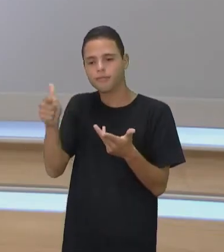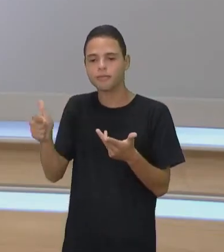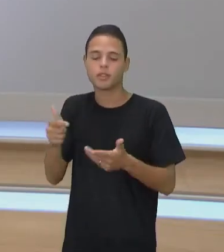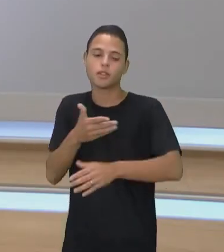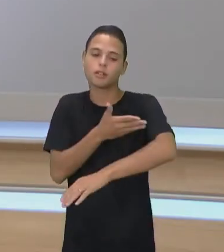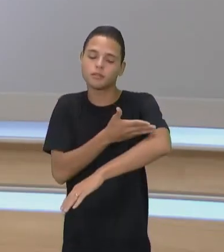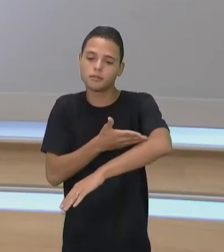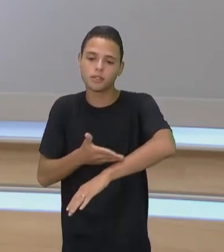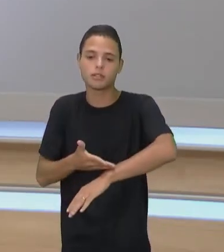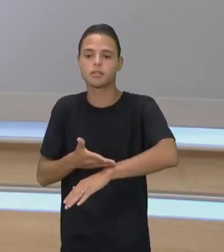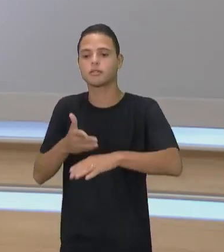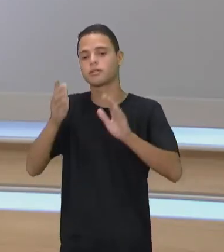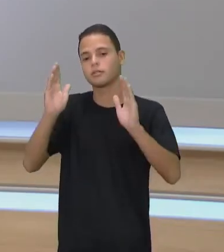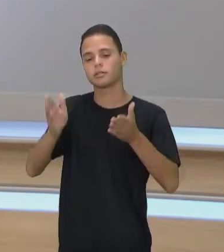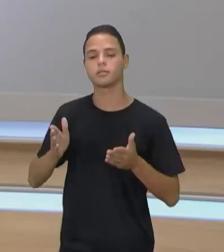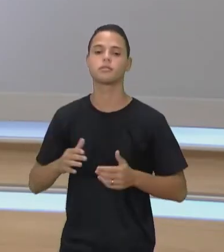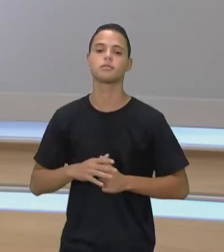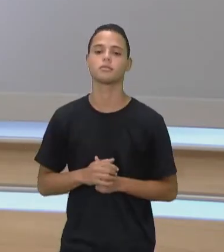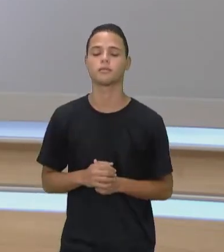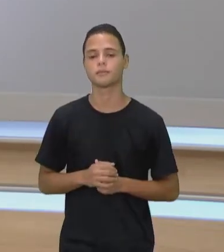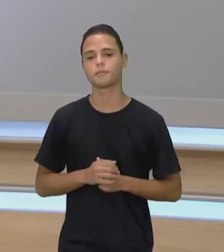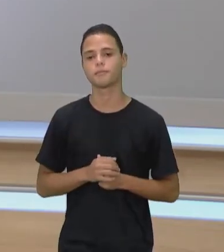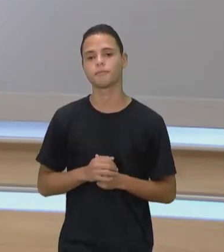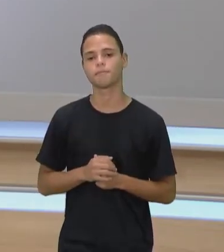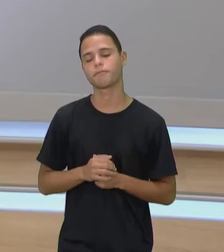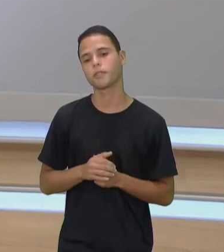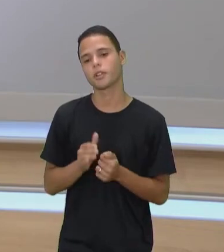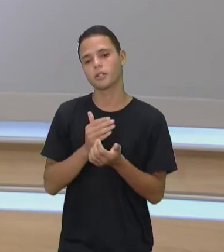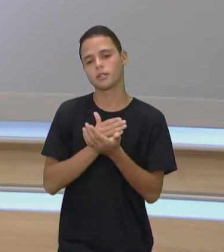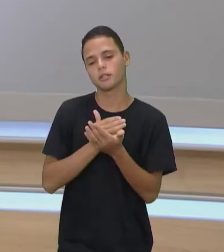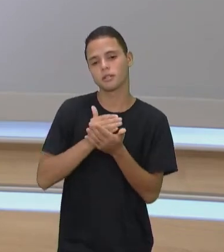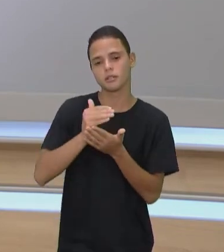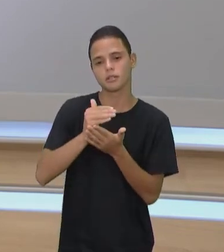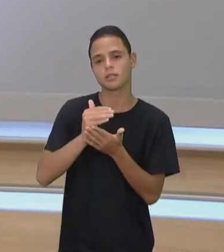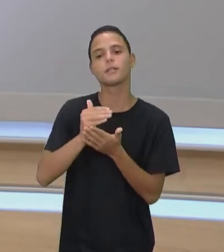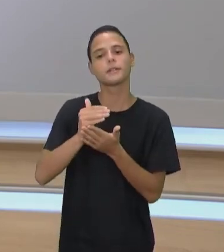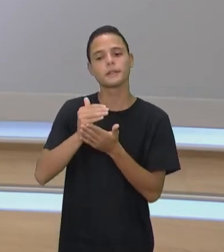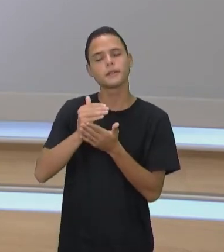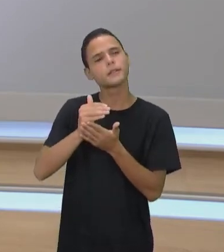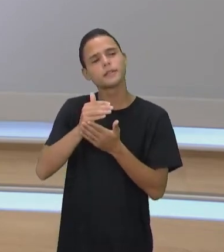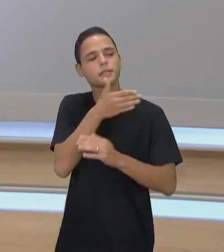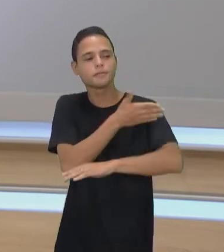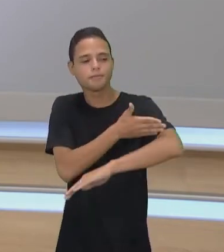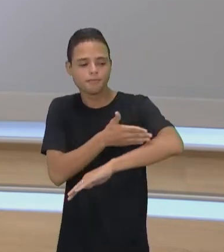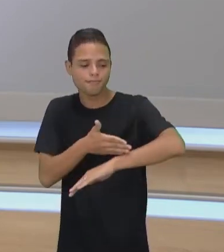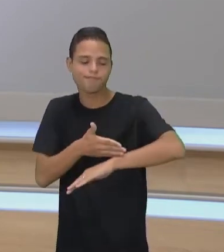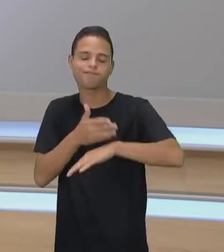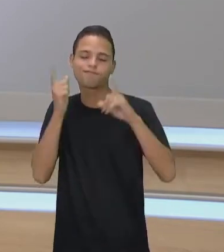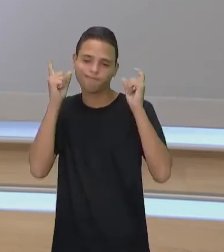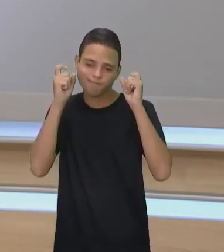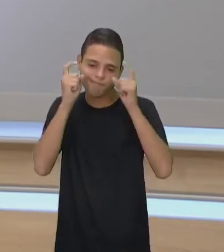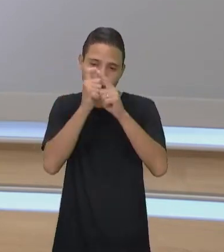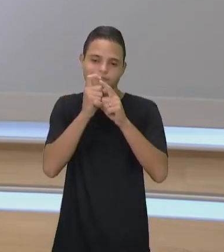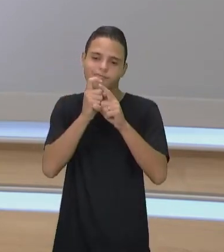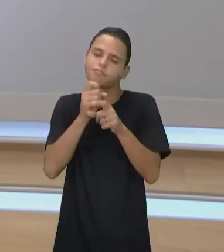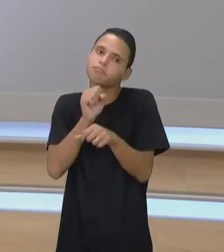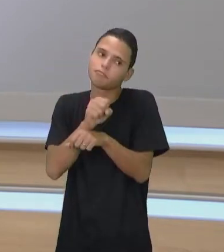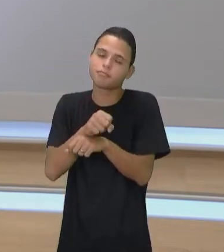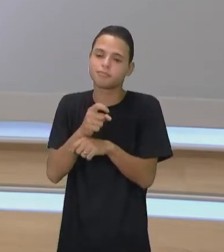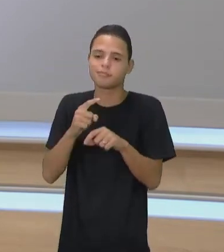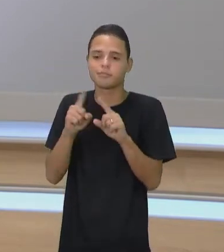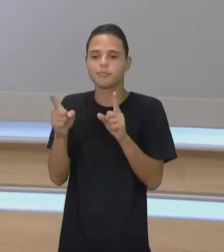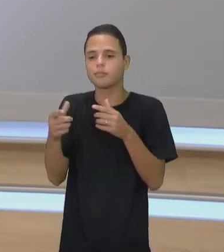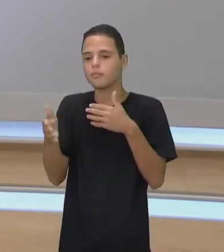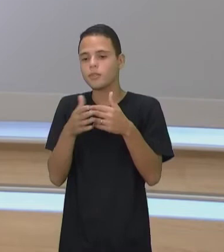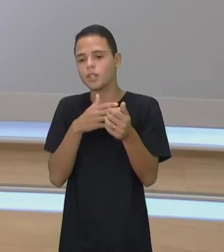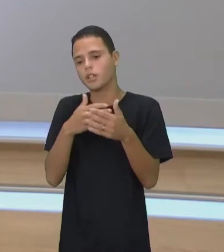estou habituado àquilo. Então, quando a gente também fala que ter esses hábitos dão trabalho, não, mas qualquer mudança dá